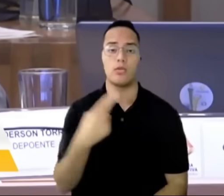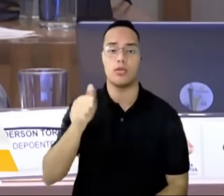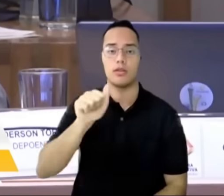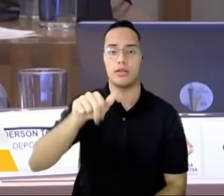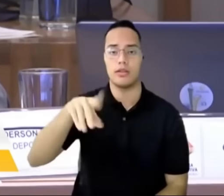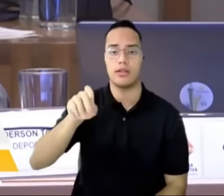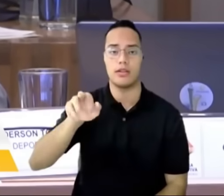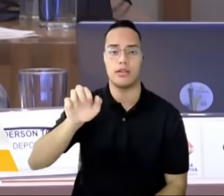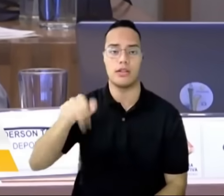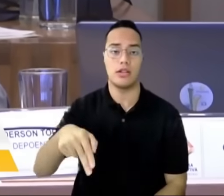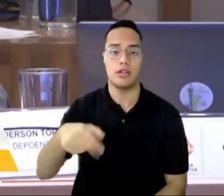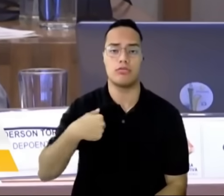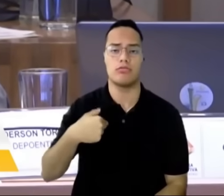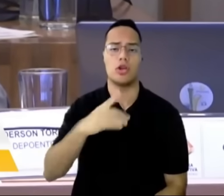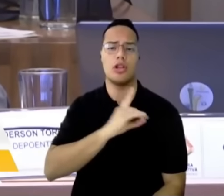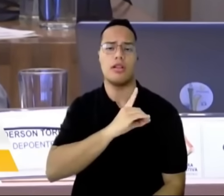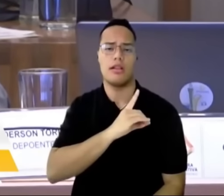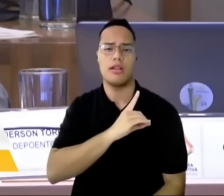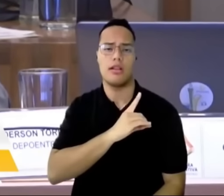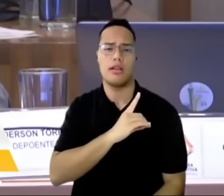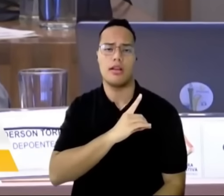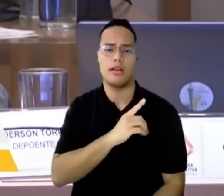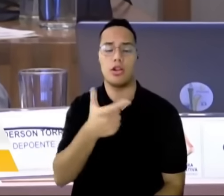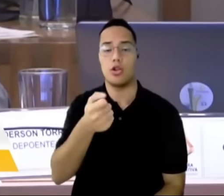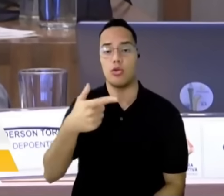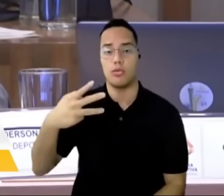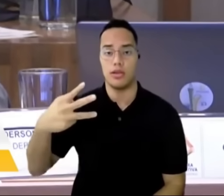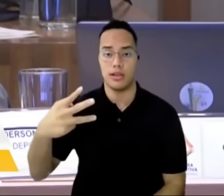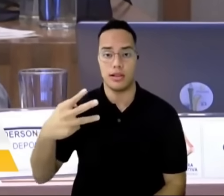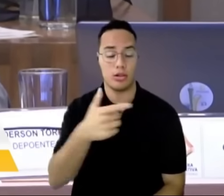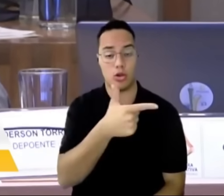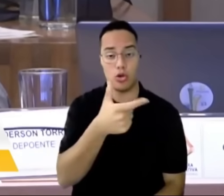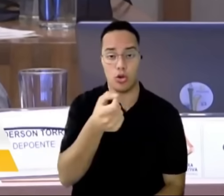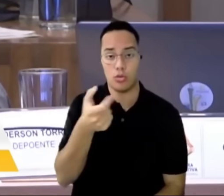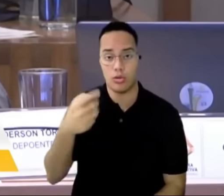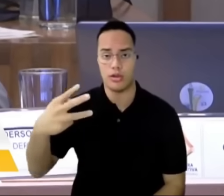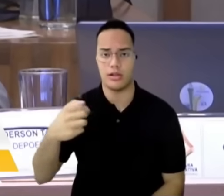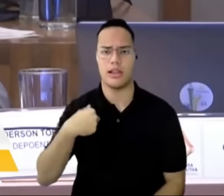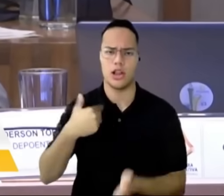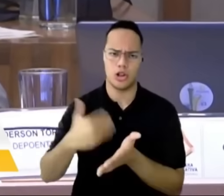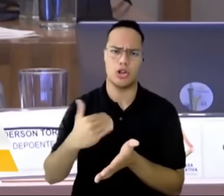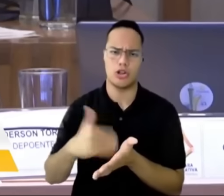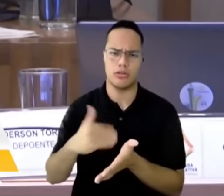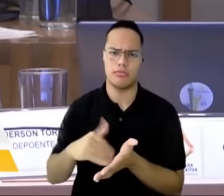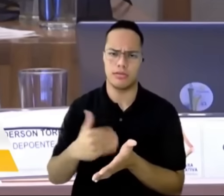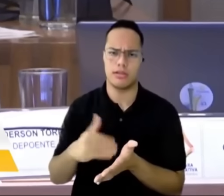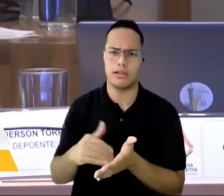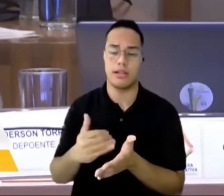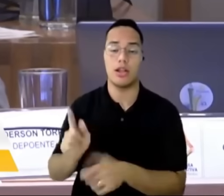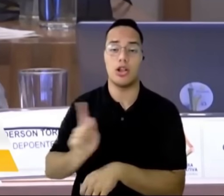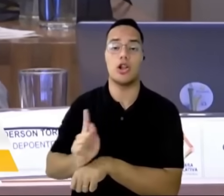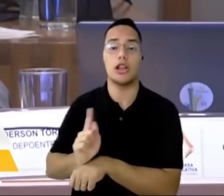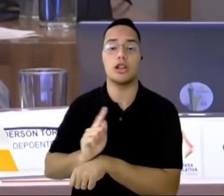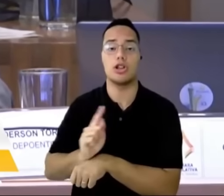de Anderson Torres usar a Polícia Rodoviária Federal para